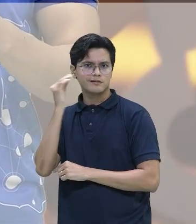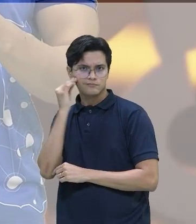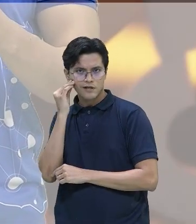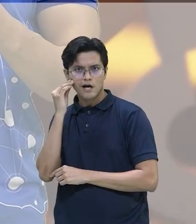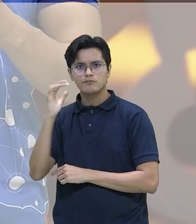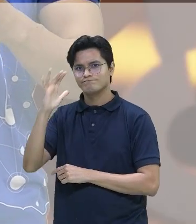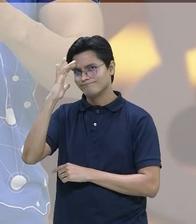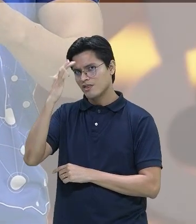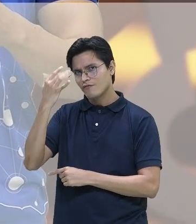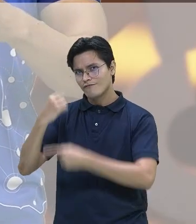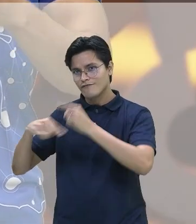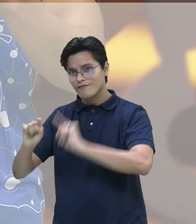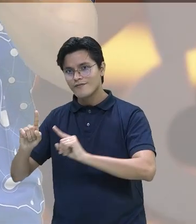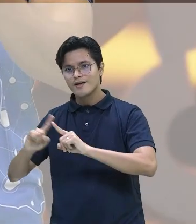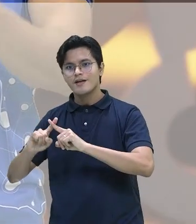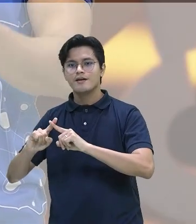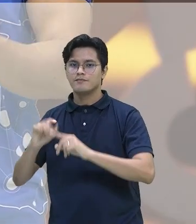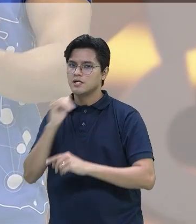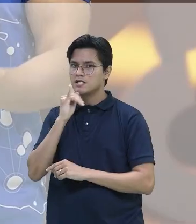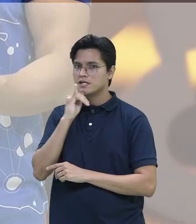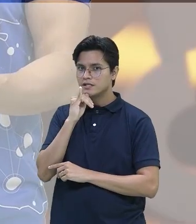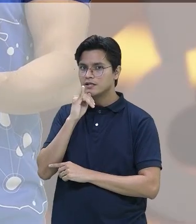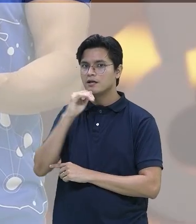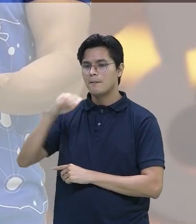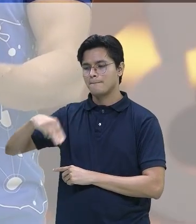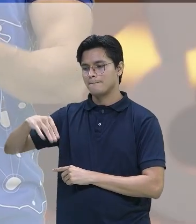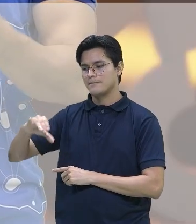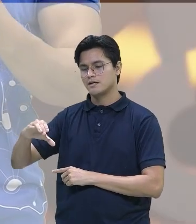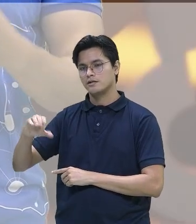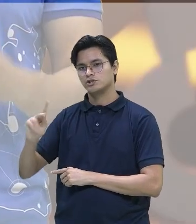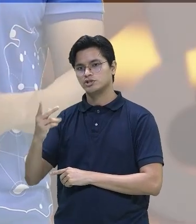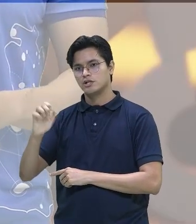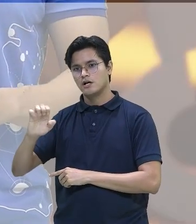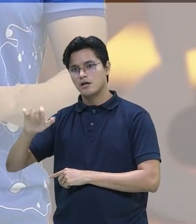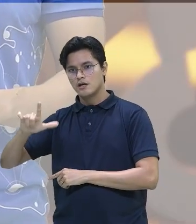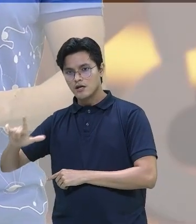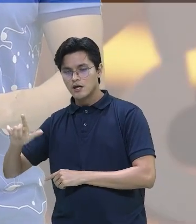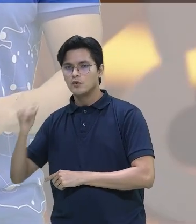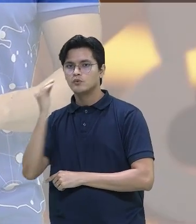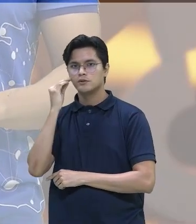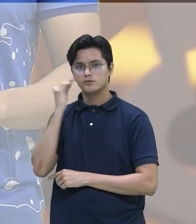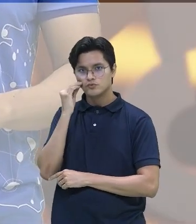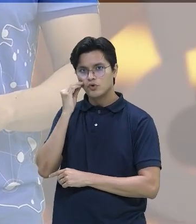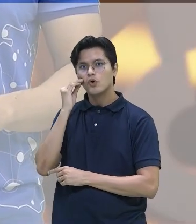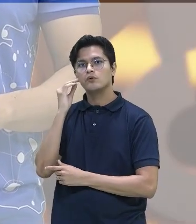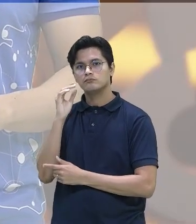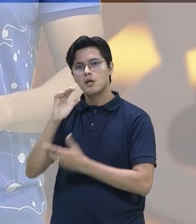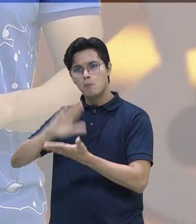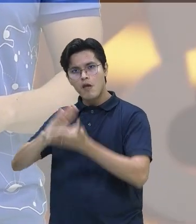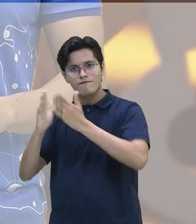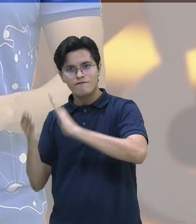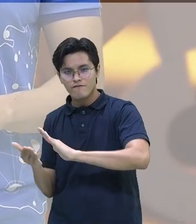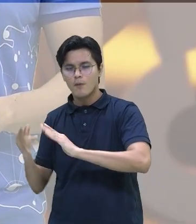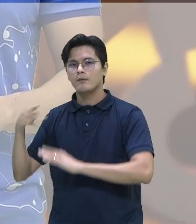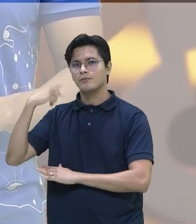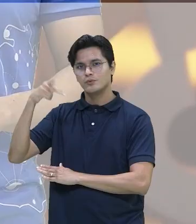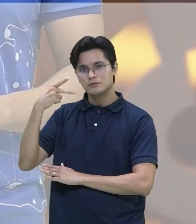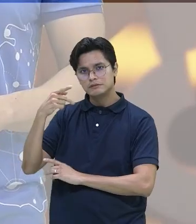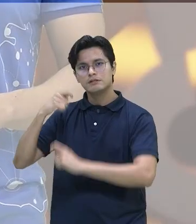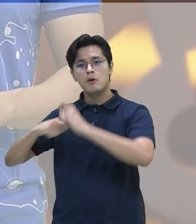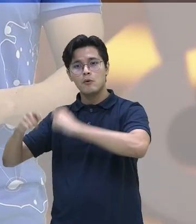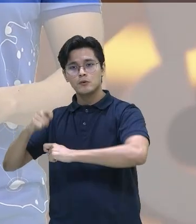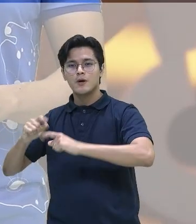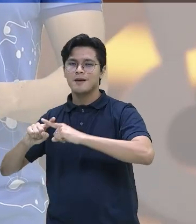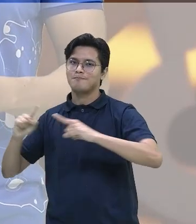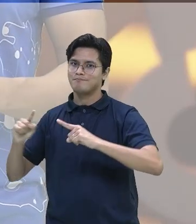Mikhail Gorbachev, ele tentou uma reforma tanto política como econômica, mas não deu muito certo.